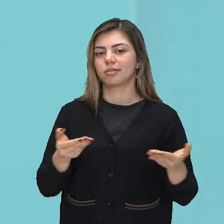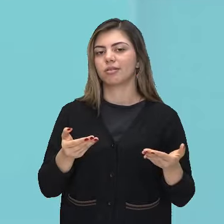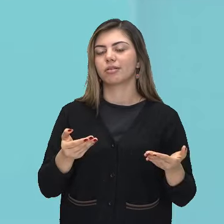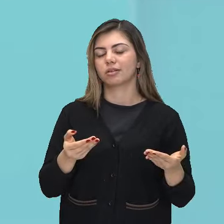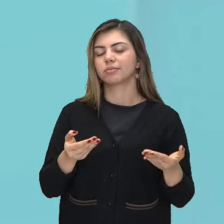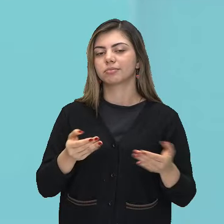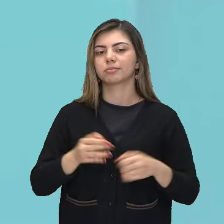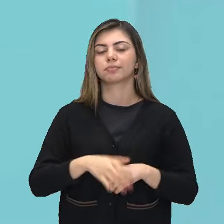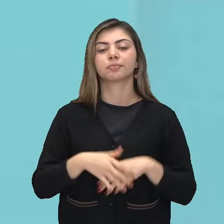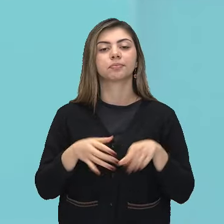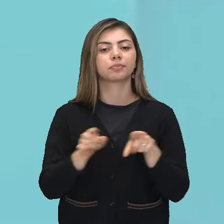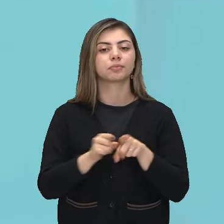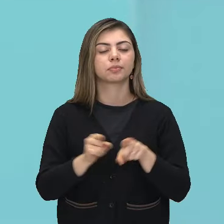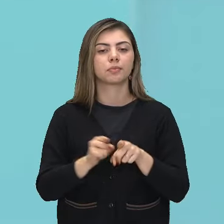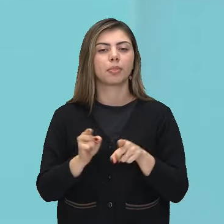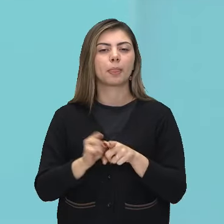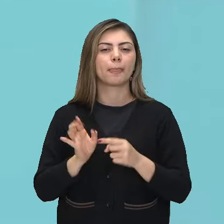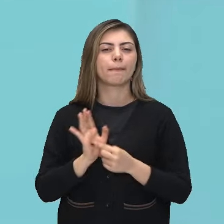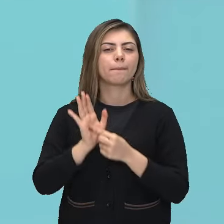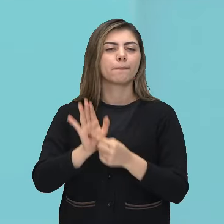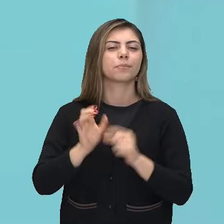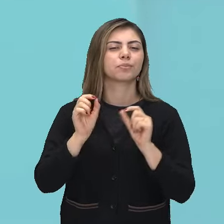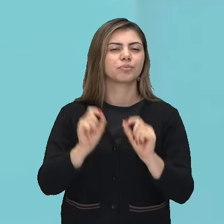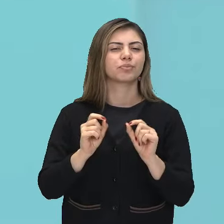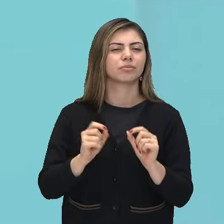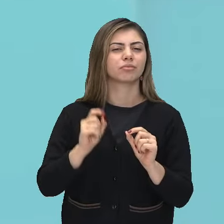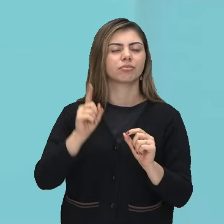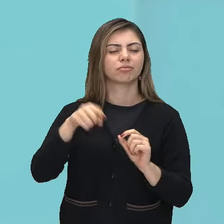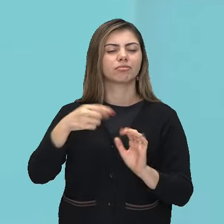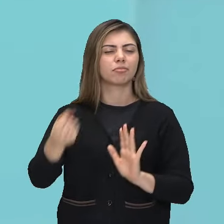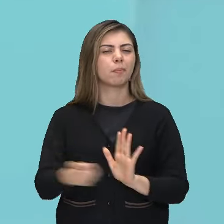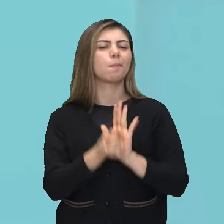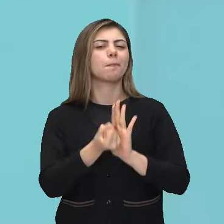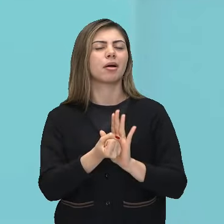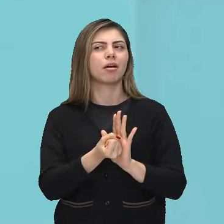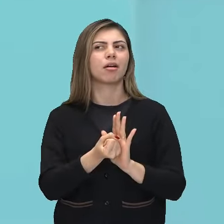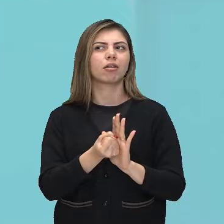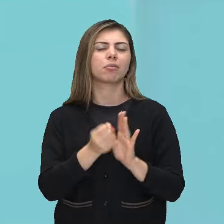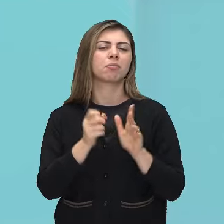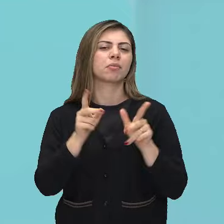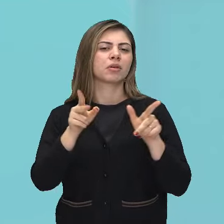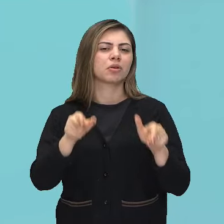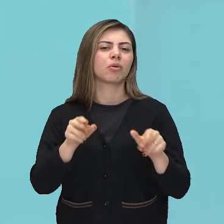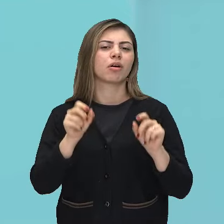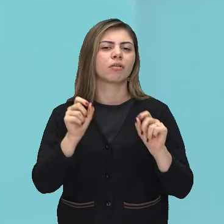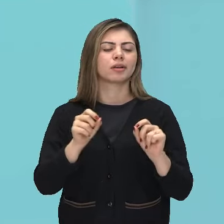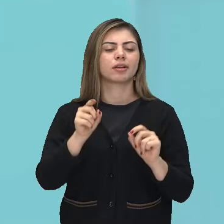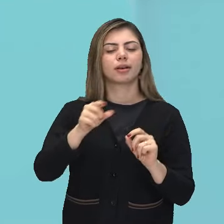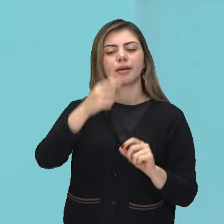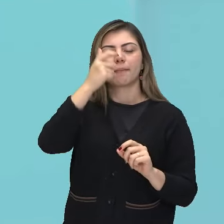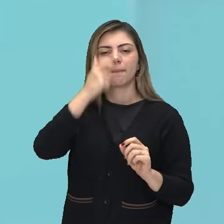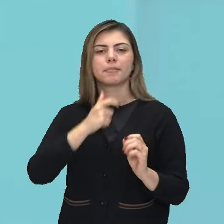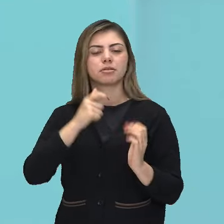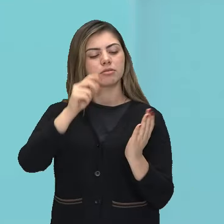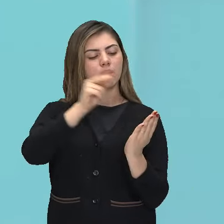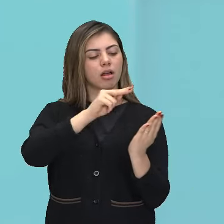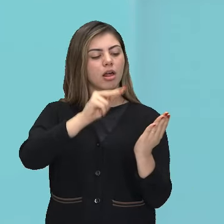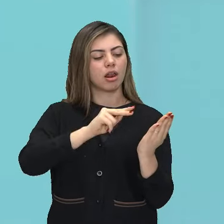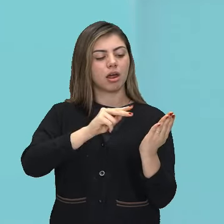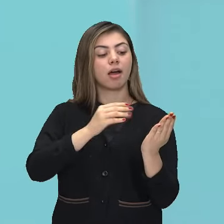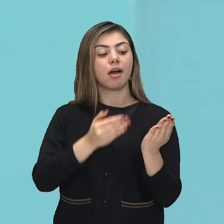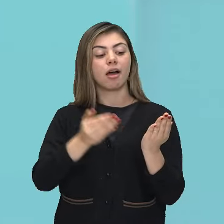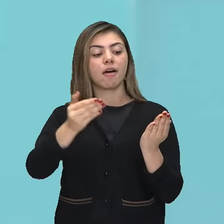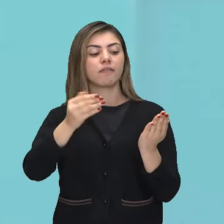caso e trazendo eh justamente essa marca sobre situar o seu leitor no que vai ser a